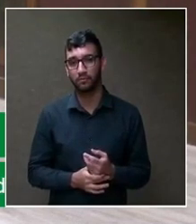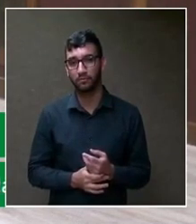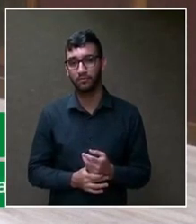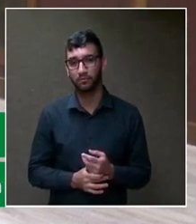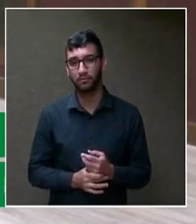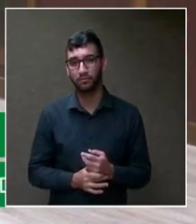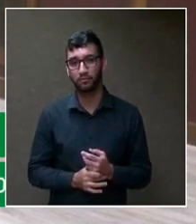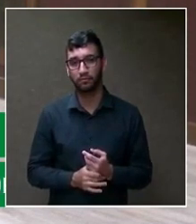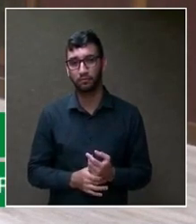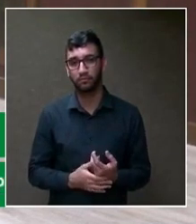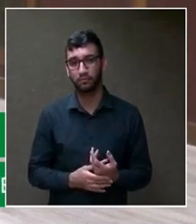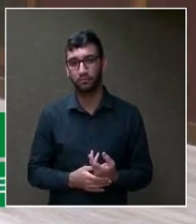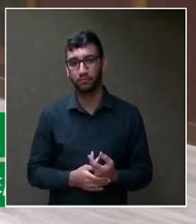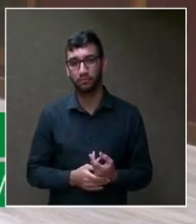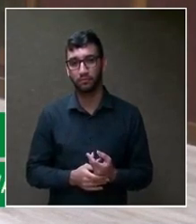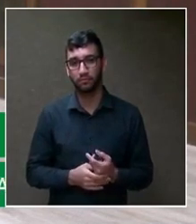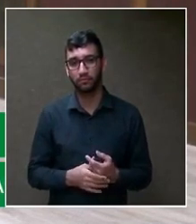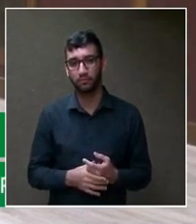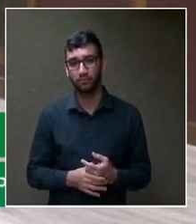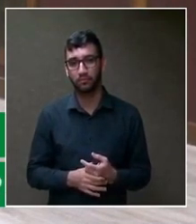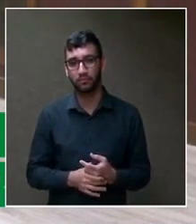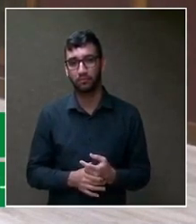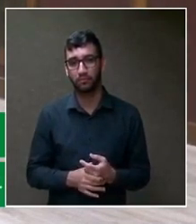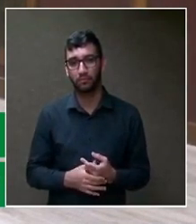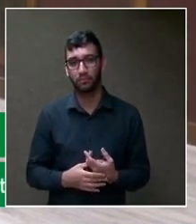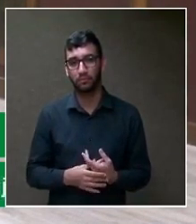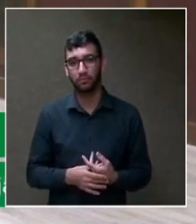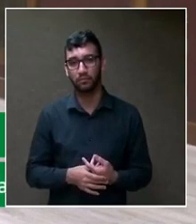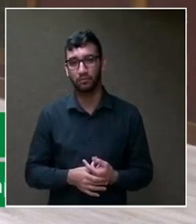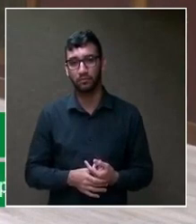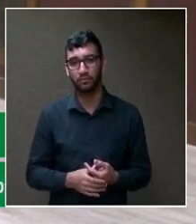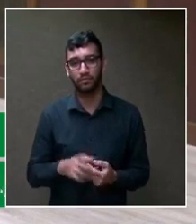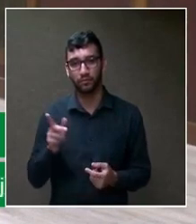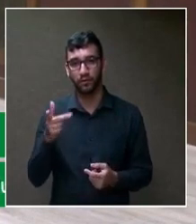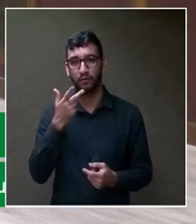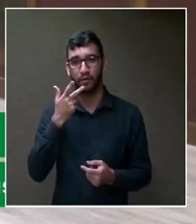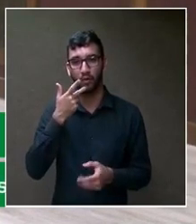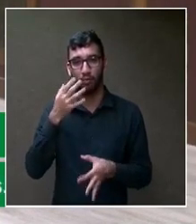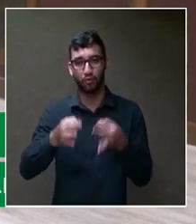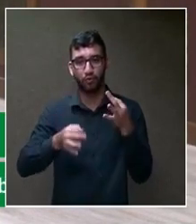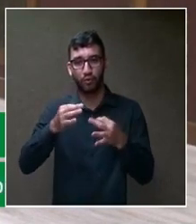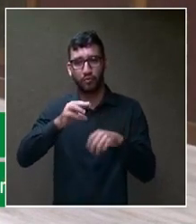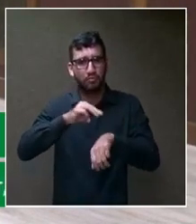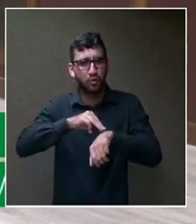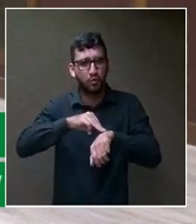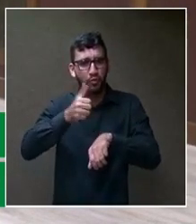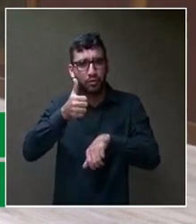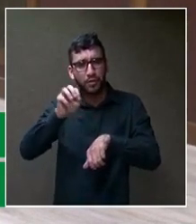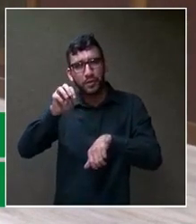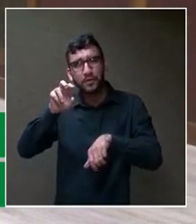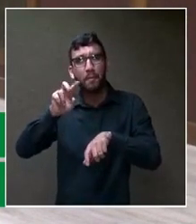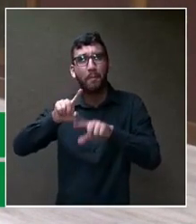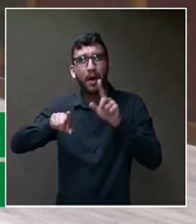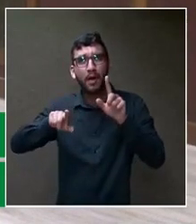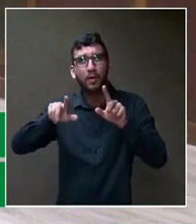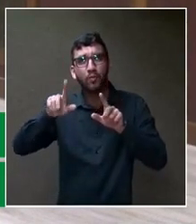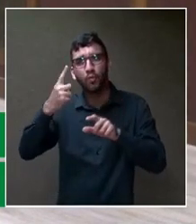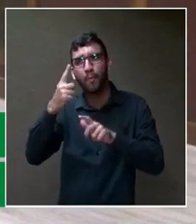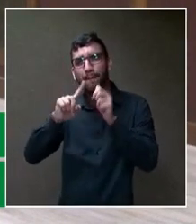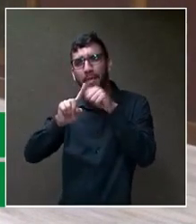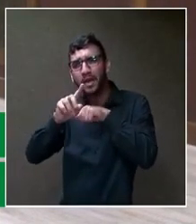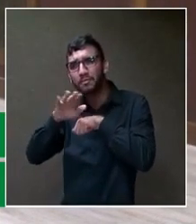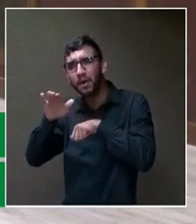A senhora disse no seu depoimento em juízo, aos minutos 15, que ouviu dizer, em torno de um mês e meio ou